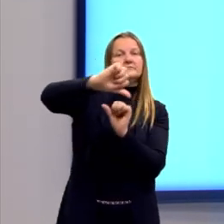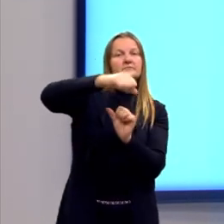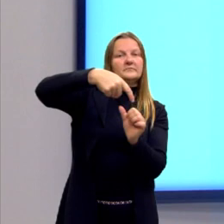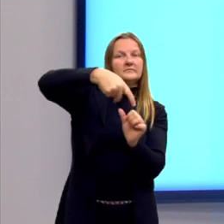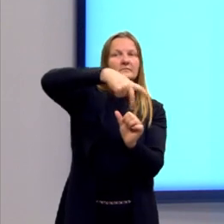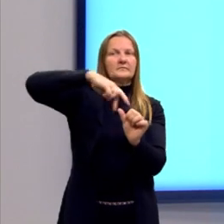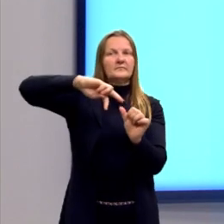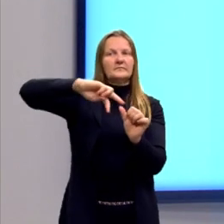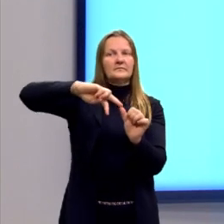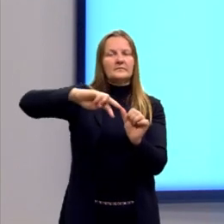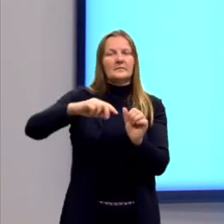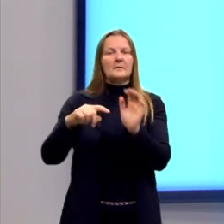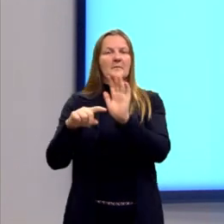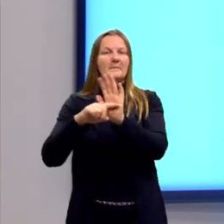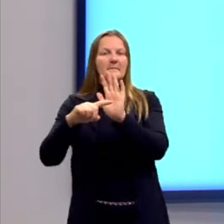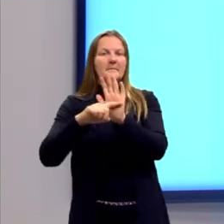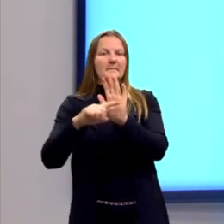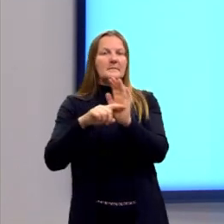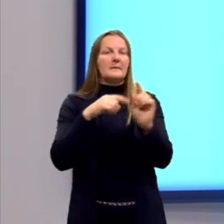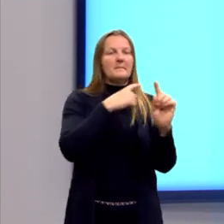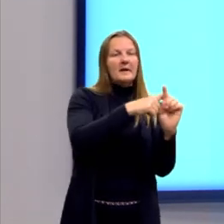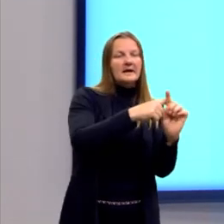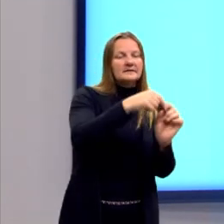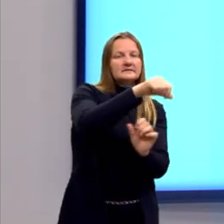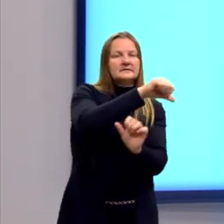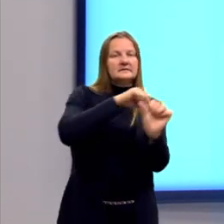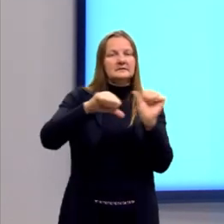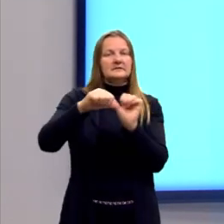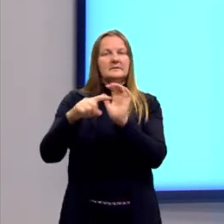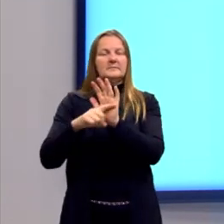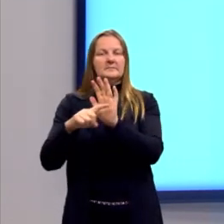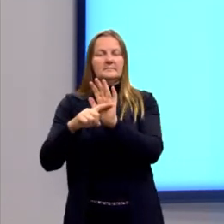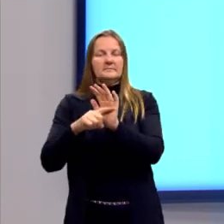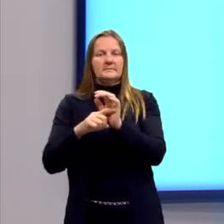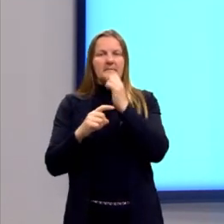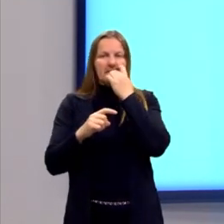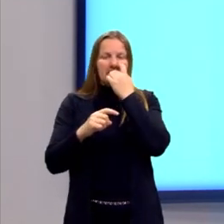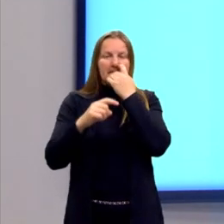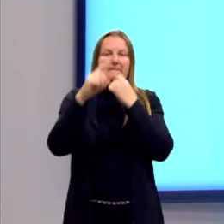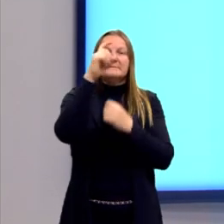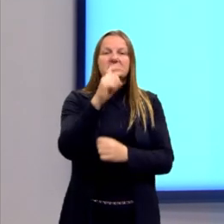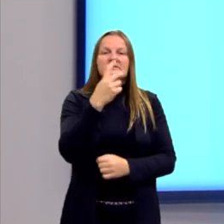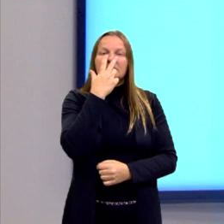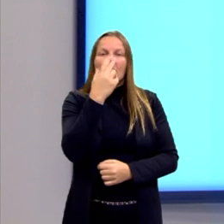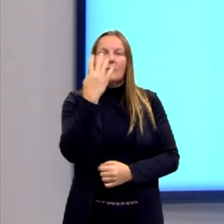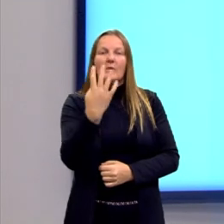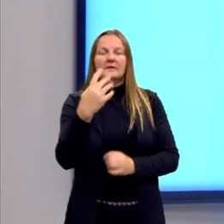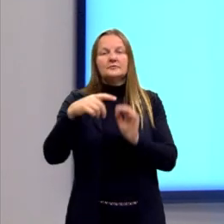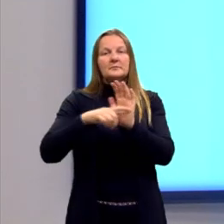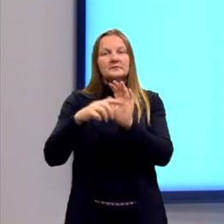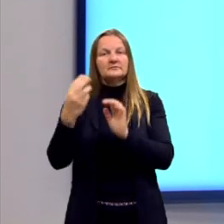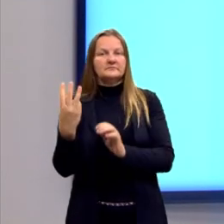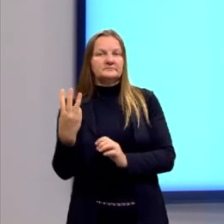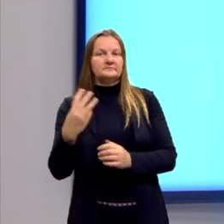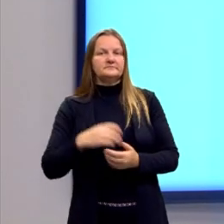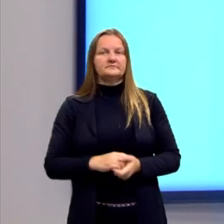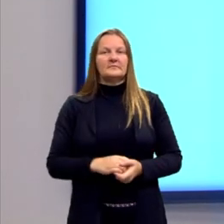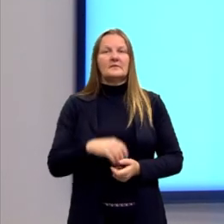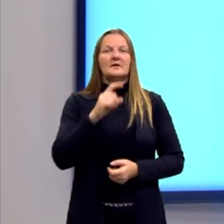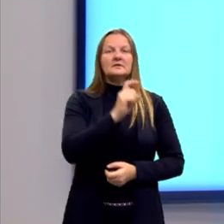inversa que é a subtração então teríamos que x = 4 - 3i